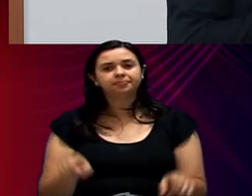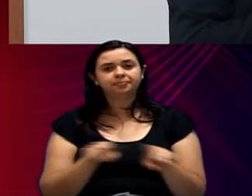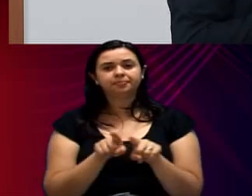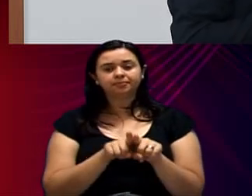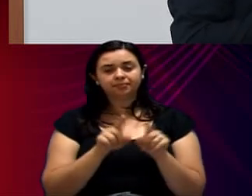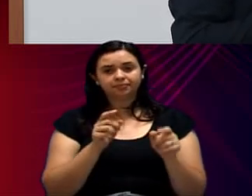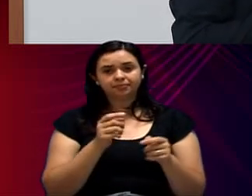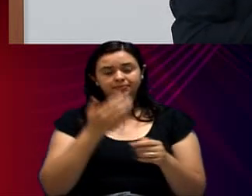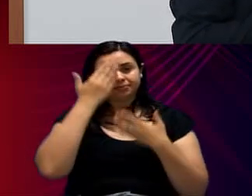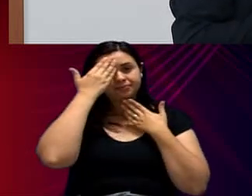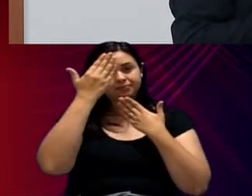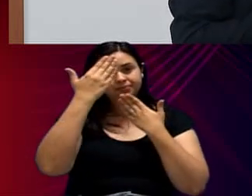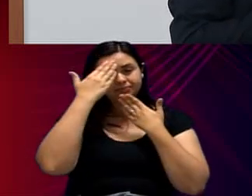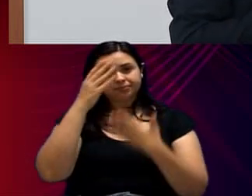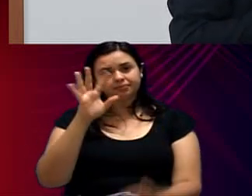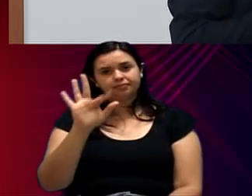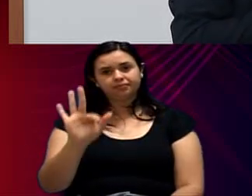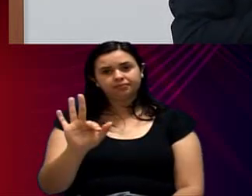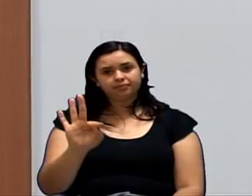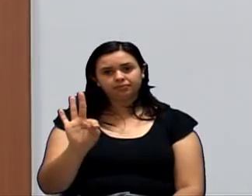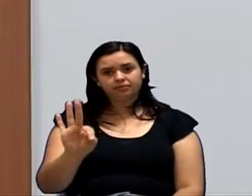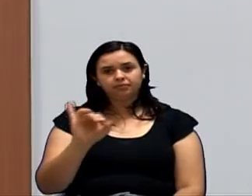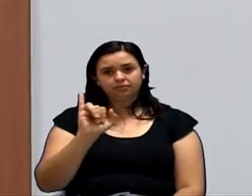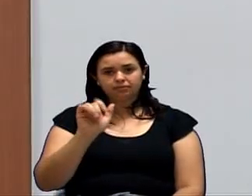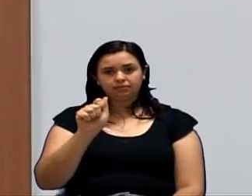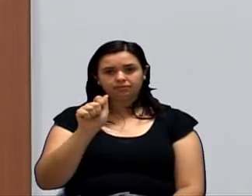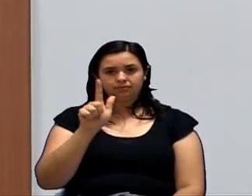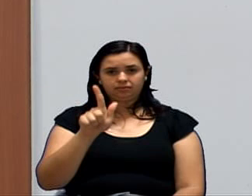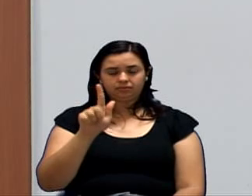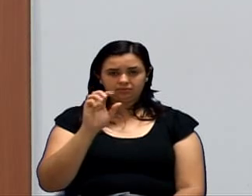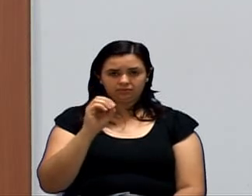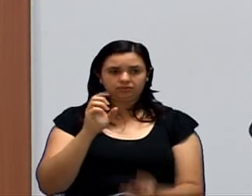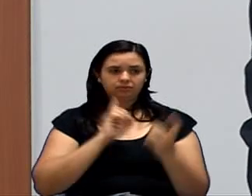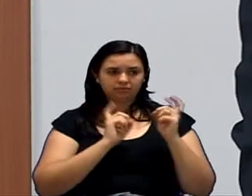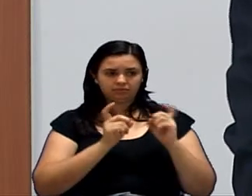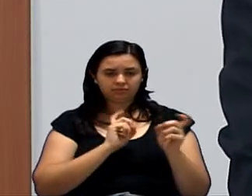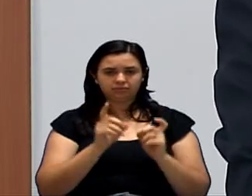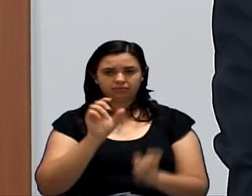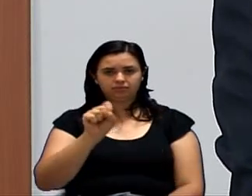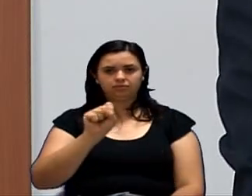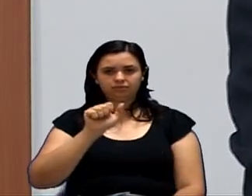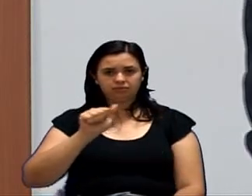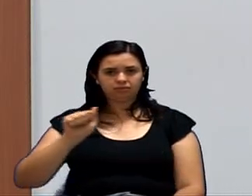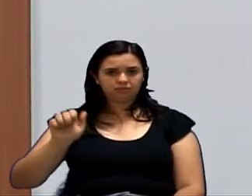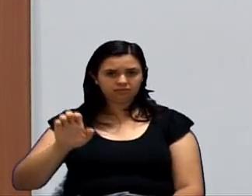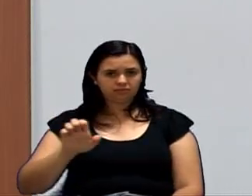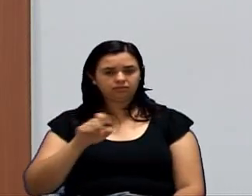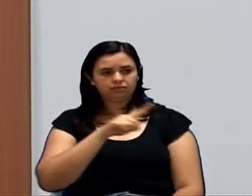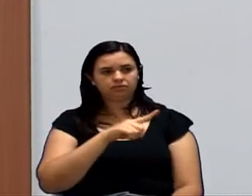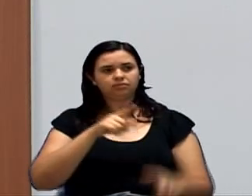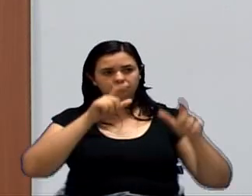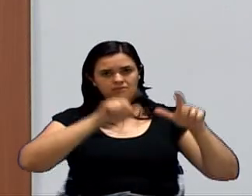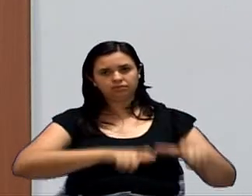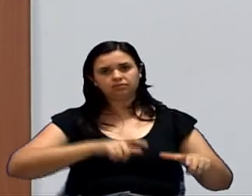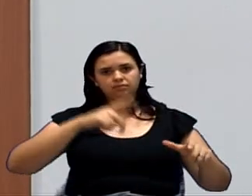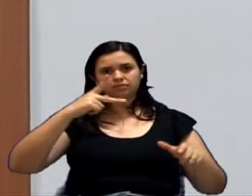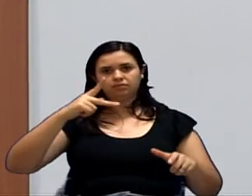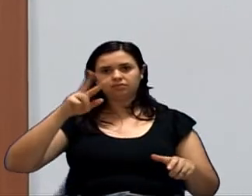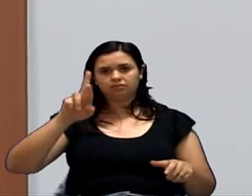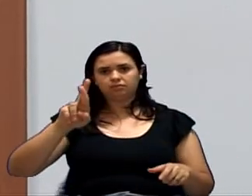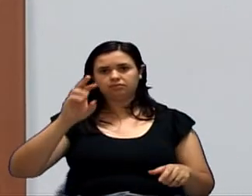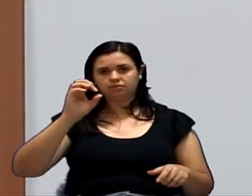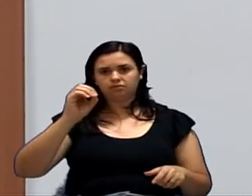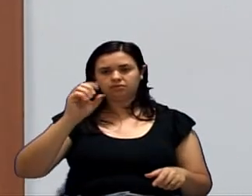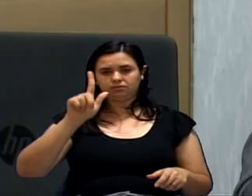o Tiago, que teve reunião ali no SAI, e vamos ver se vai dar tudo certo ali da Vila Progresso, da Baeté, né?